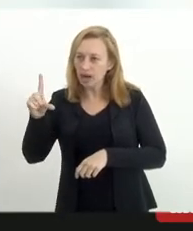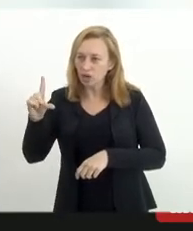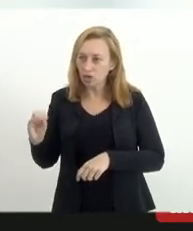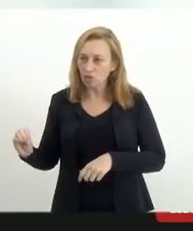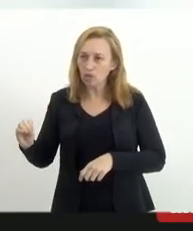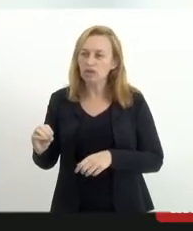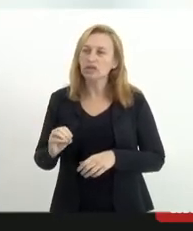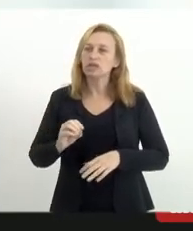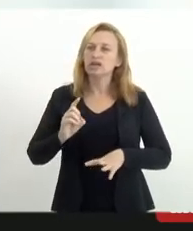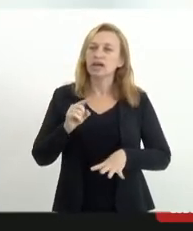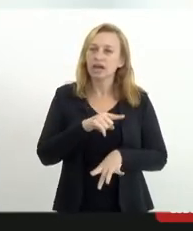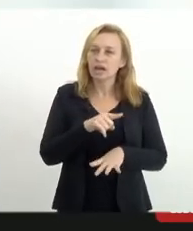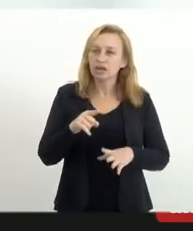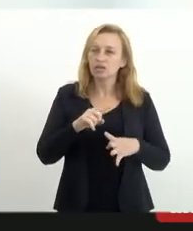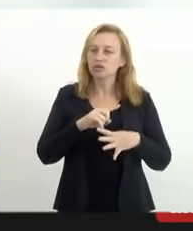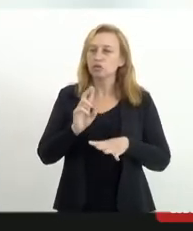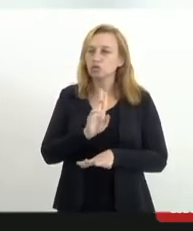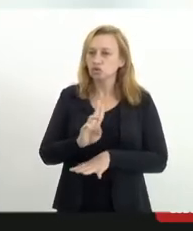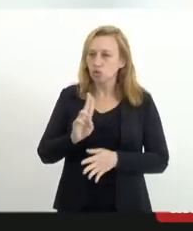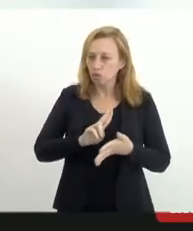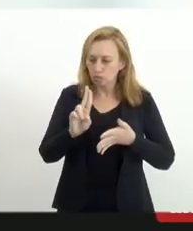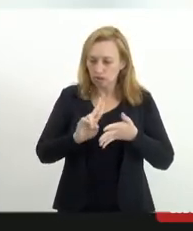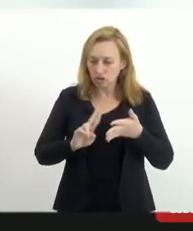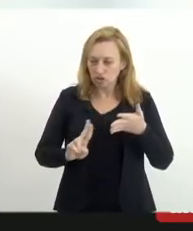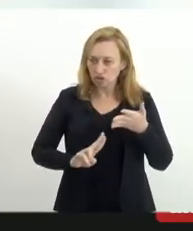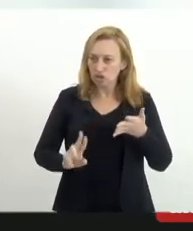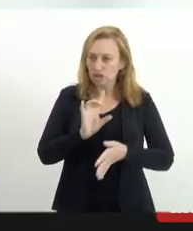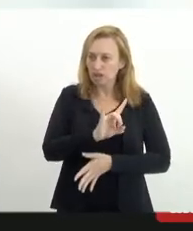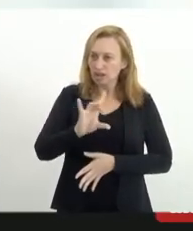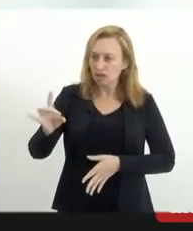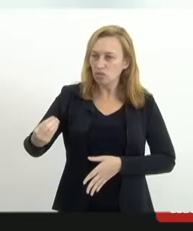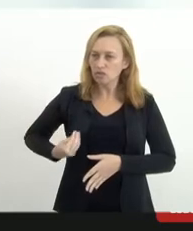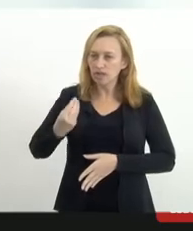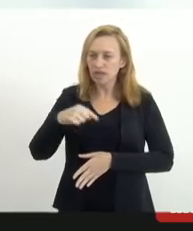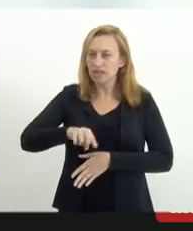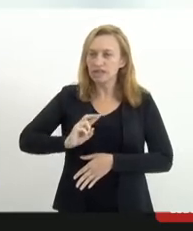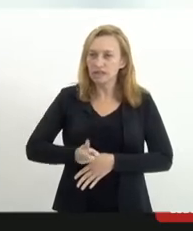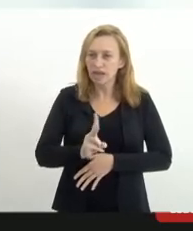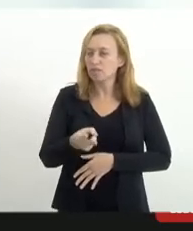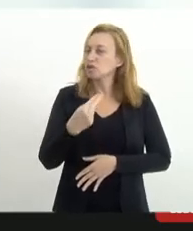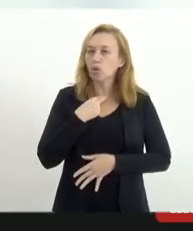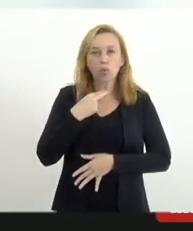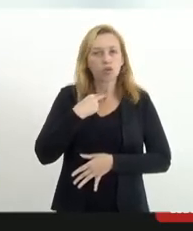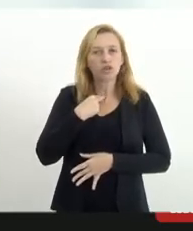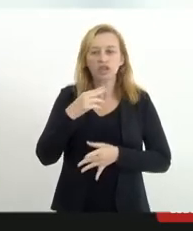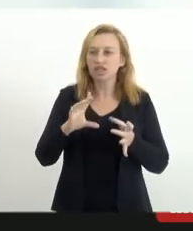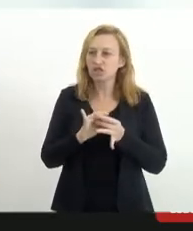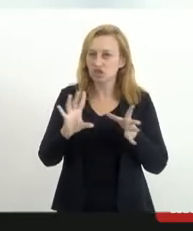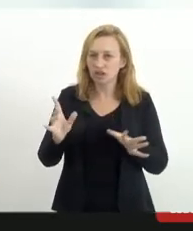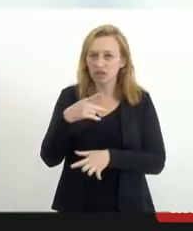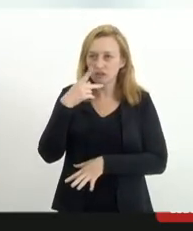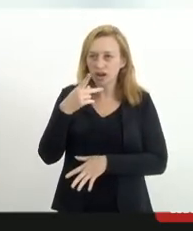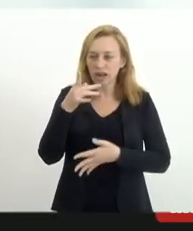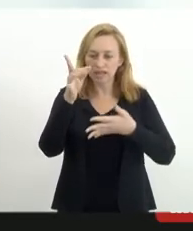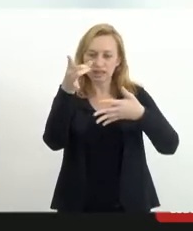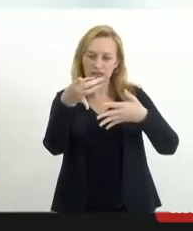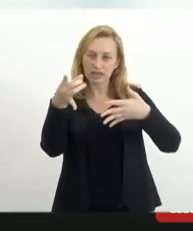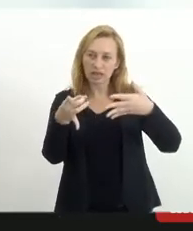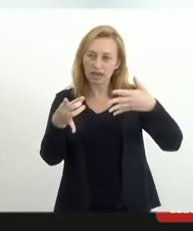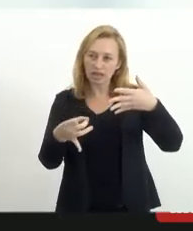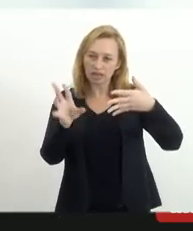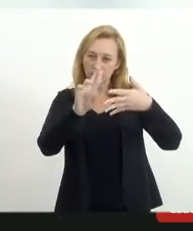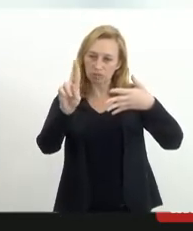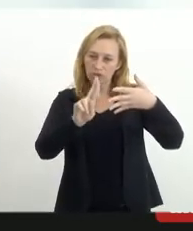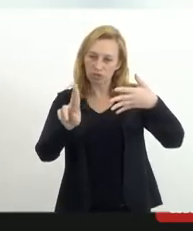foram os que praticamente estiveram aqui o tempo todo. E eu não poderia deixar de fazer